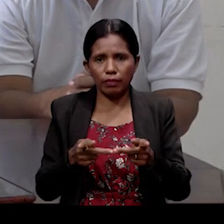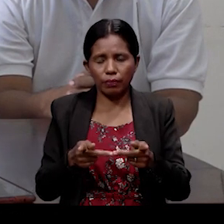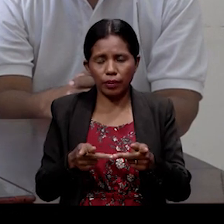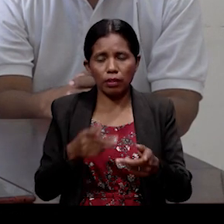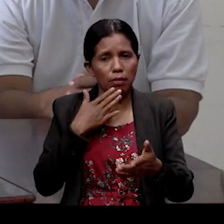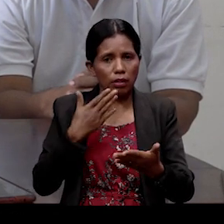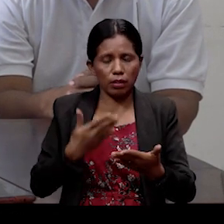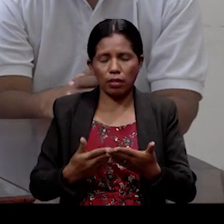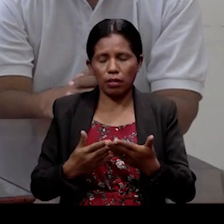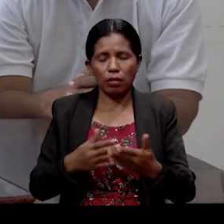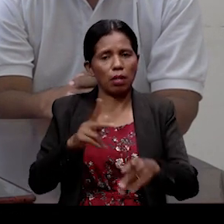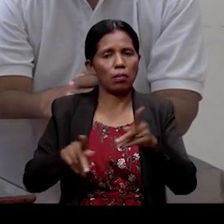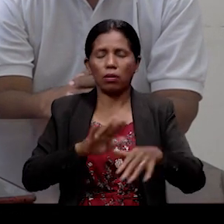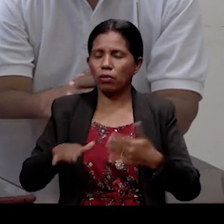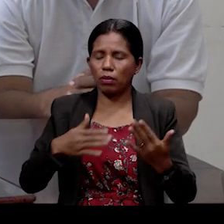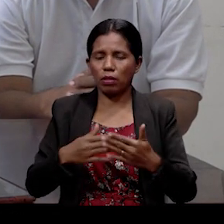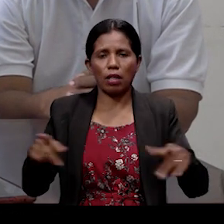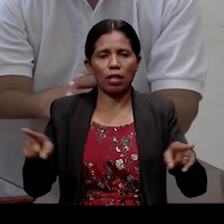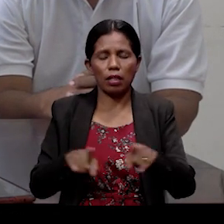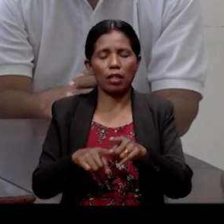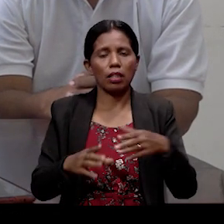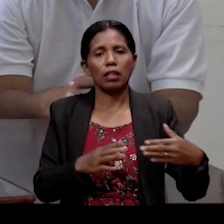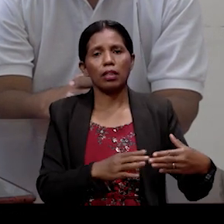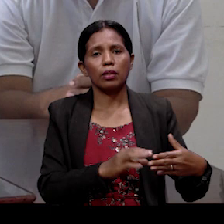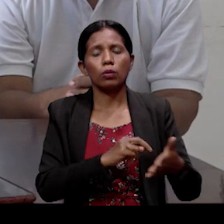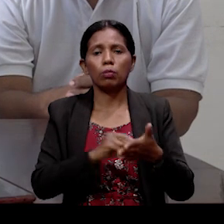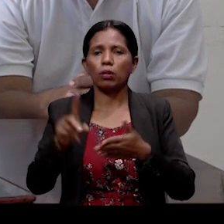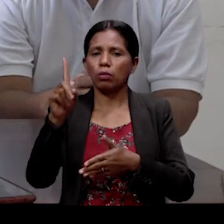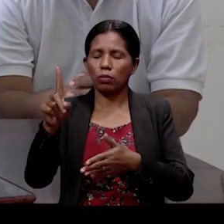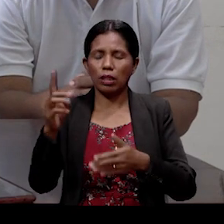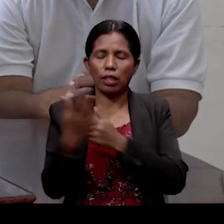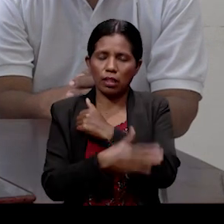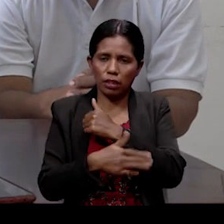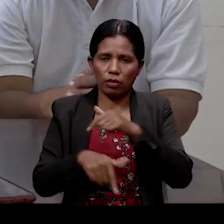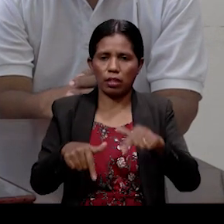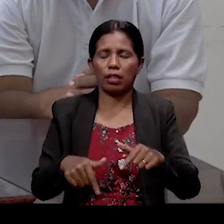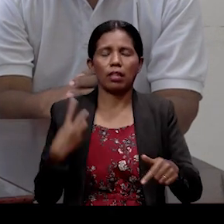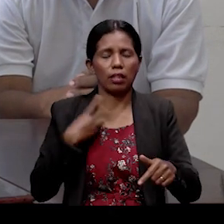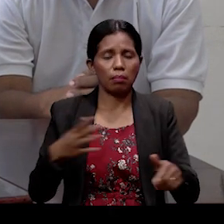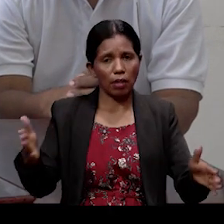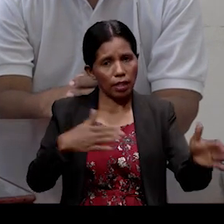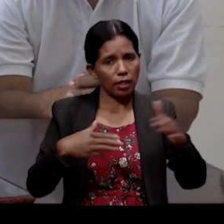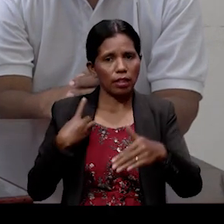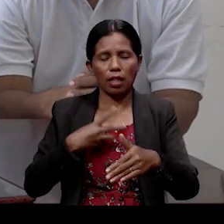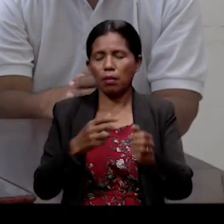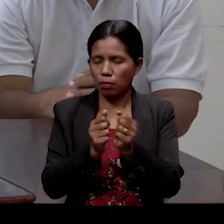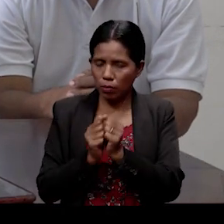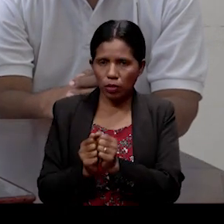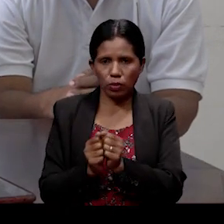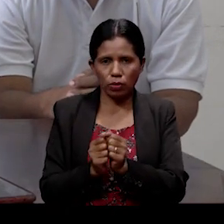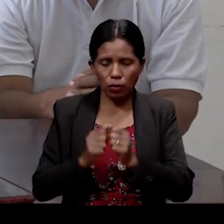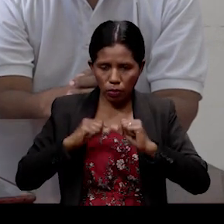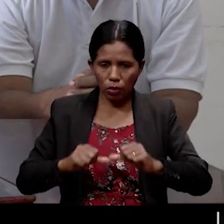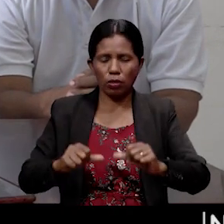digno e cidadão hutu tem que sair número um e herrai dene. Ma ita hamutu, ita luta na fatin ba oin. Luta